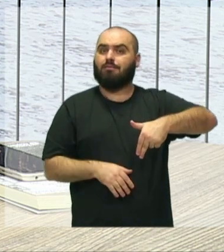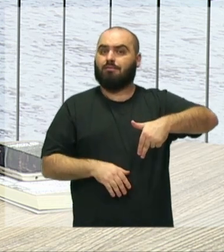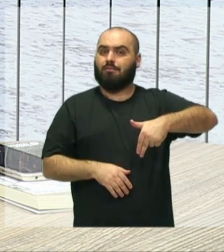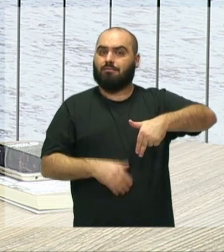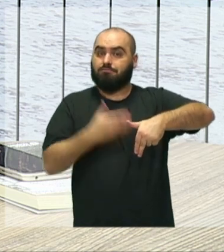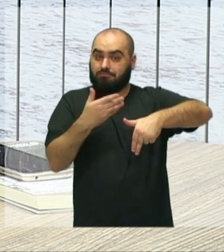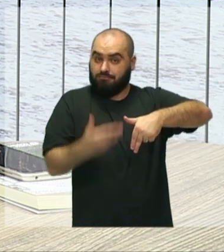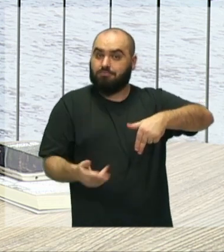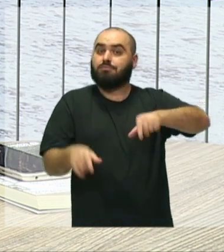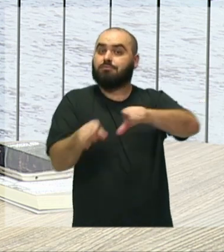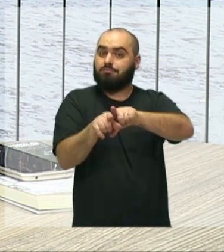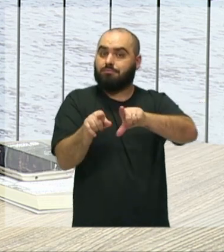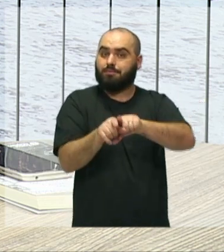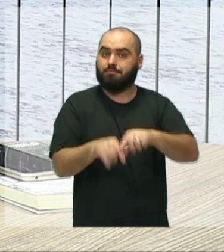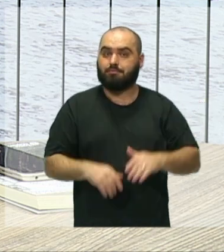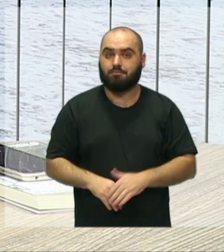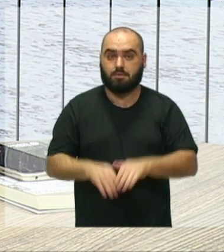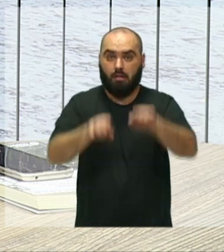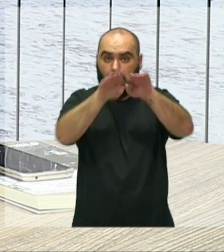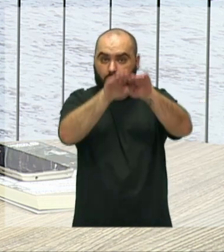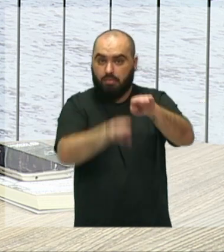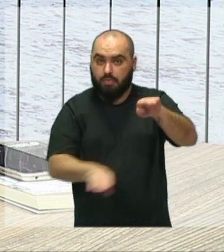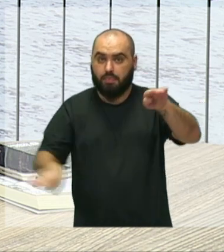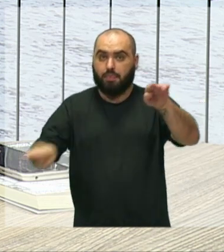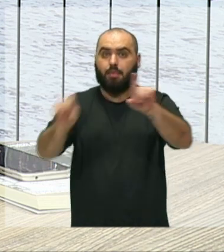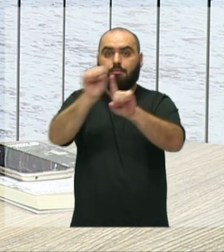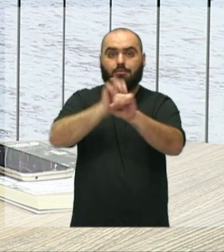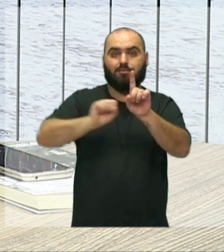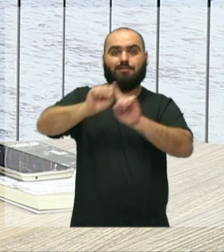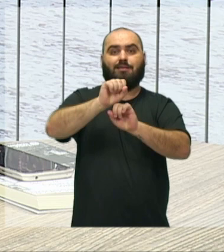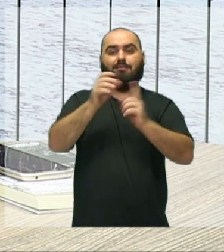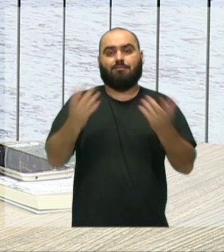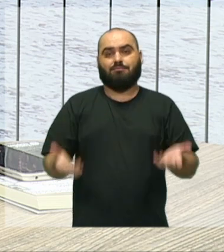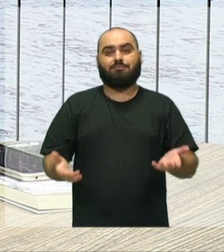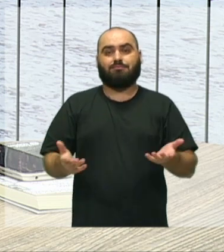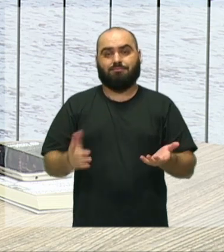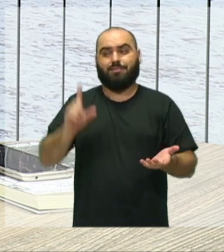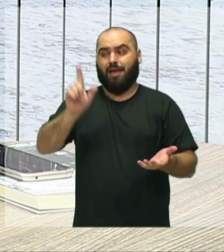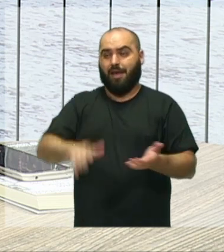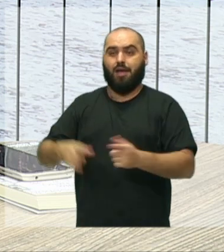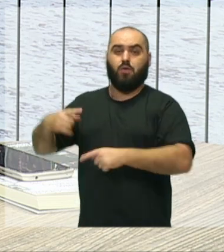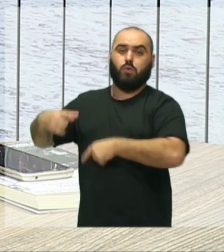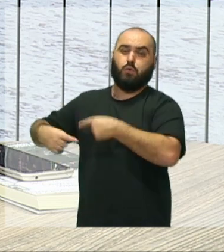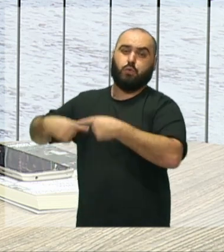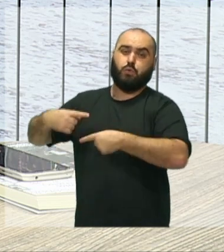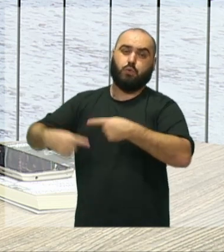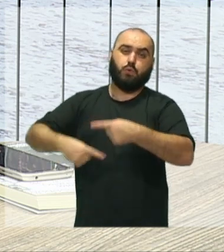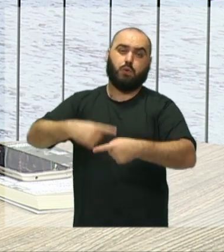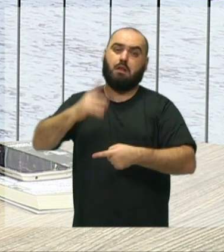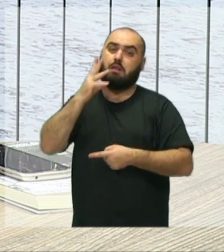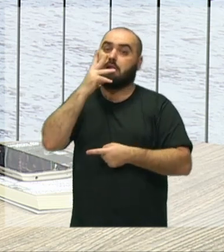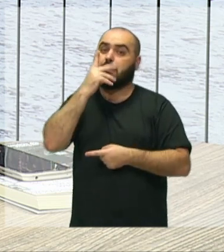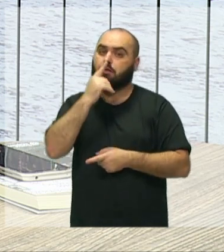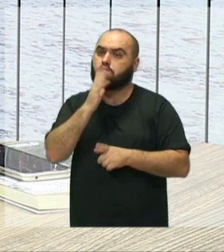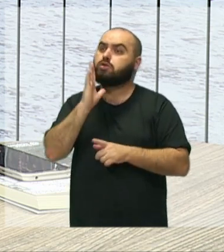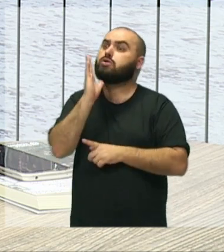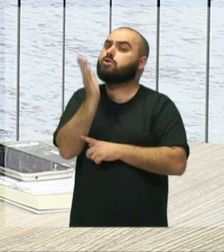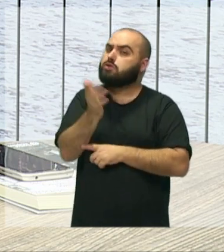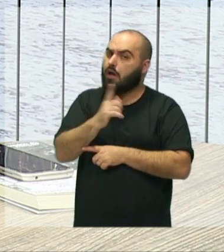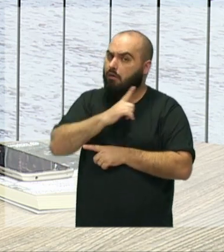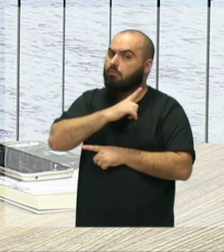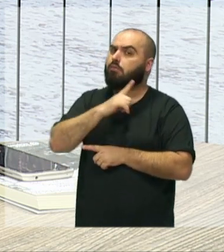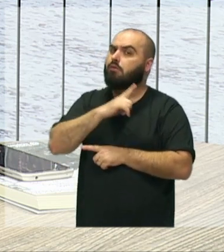relação à desigualdade social. Então, é um processo longo, que já temos uma certa